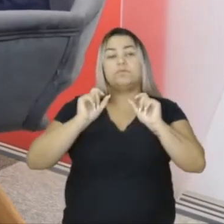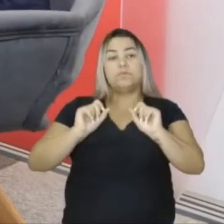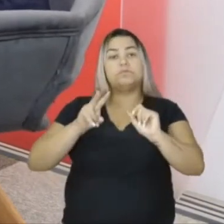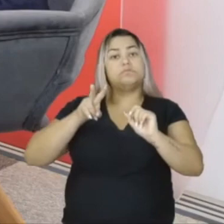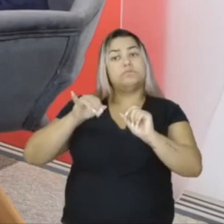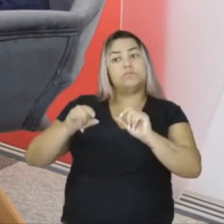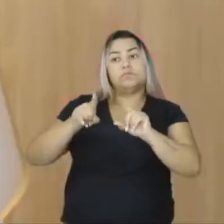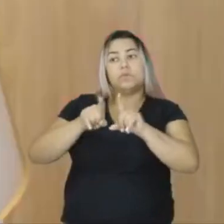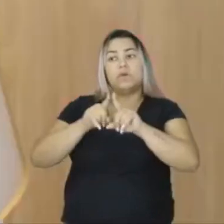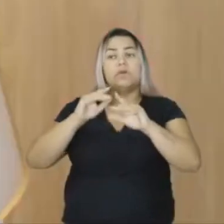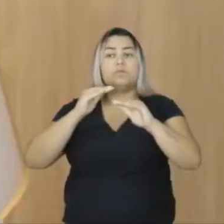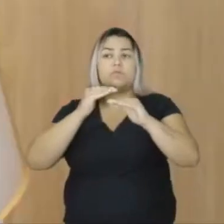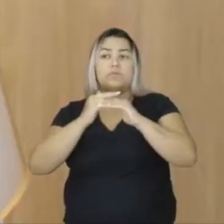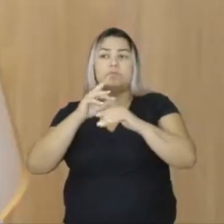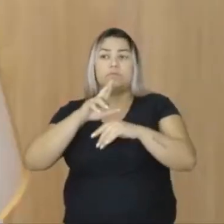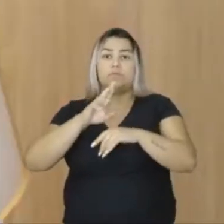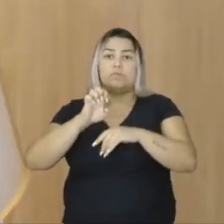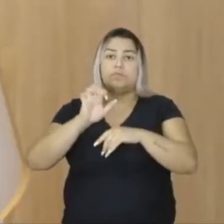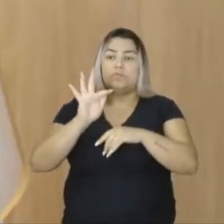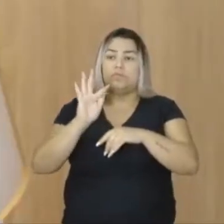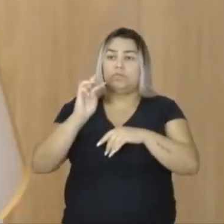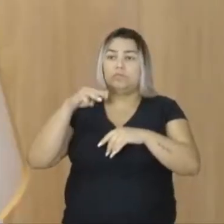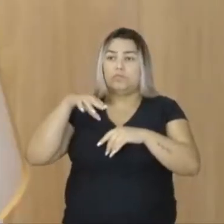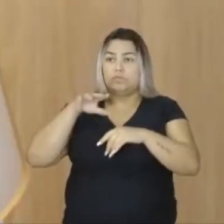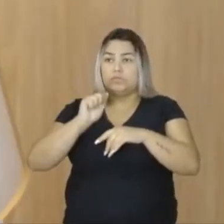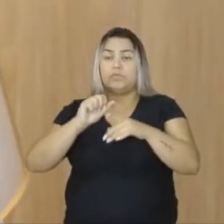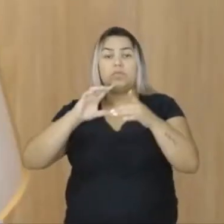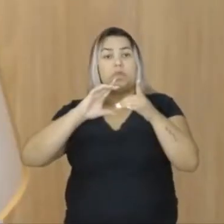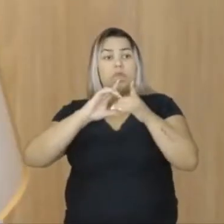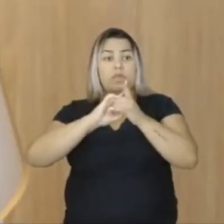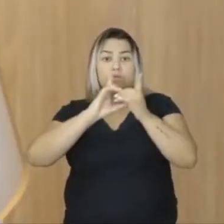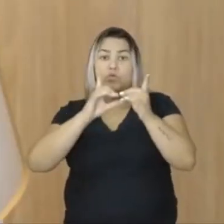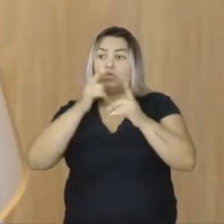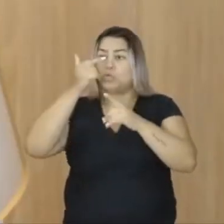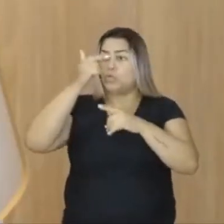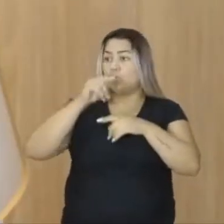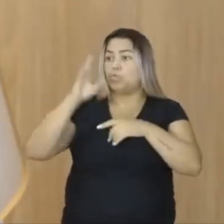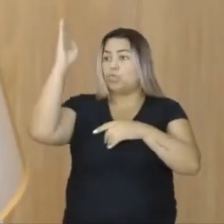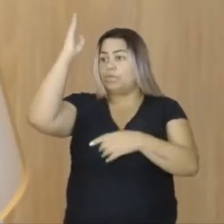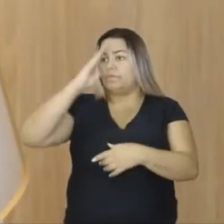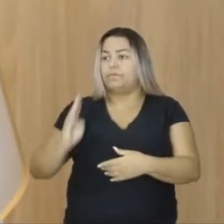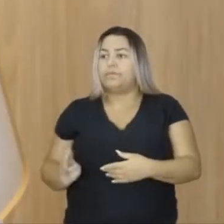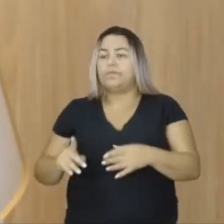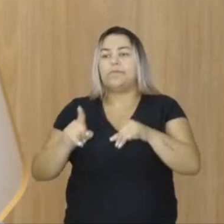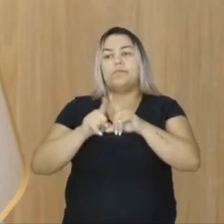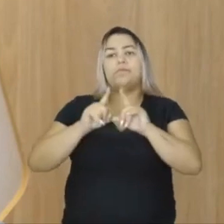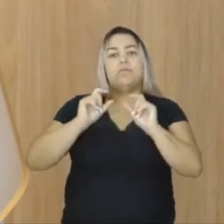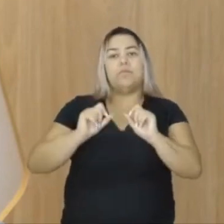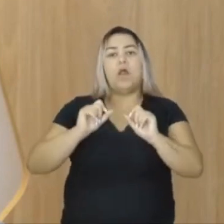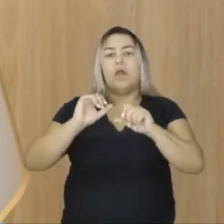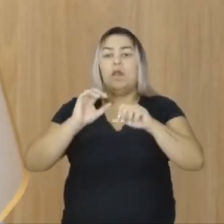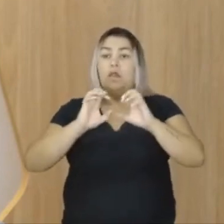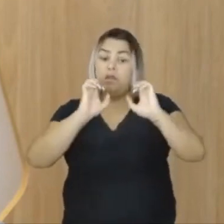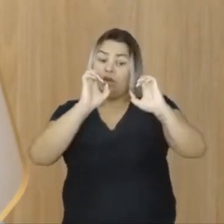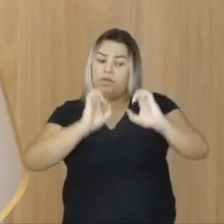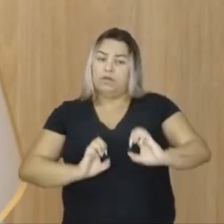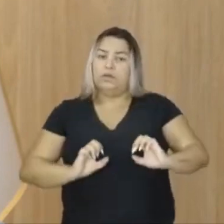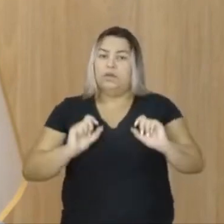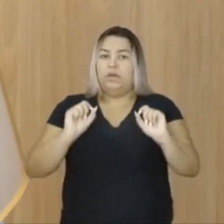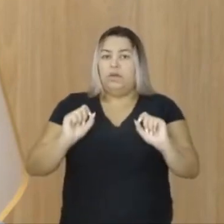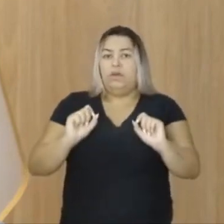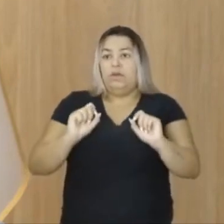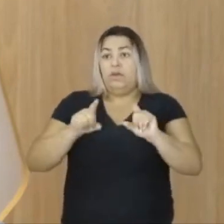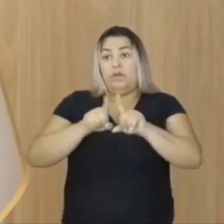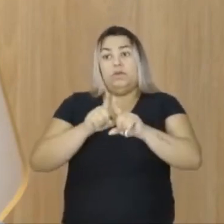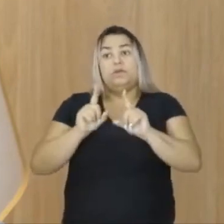a maior reforma depois da redemocratização do Brasil. É uma reforma estruturante. A reforma